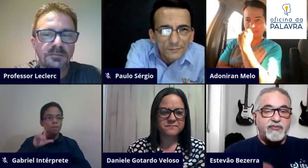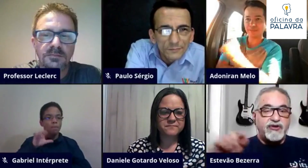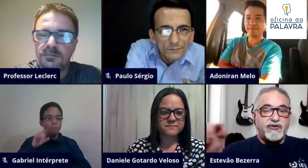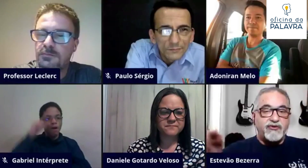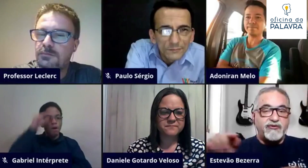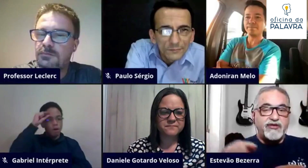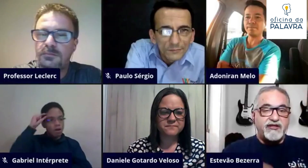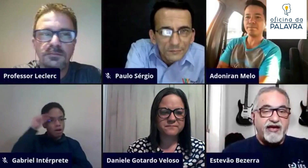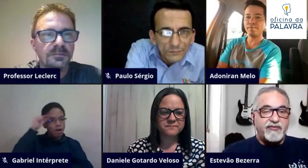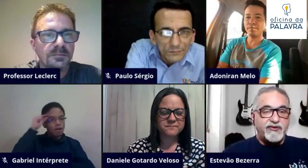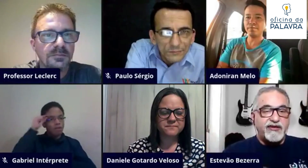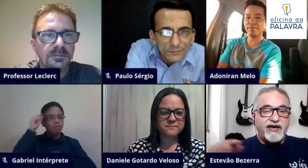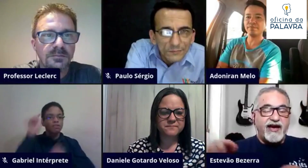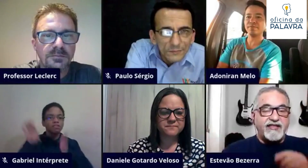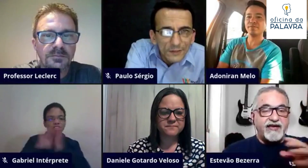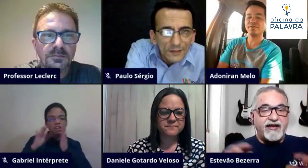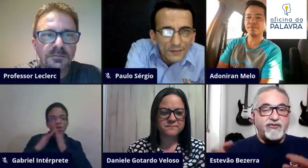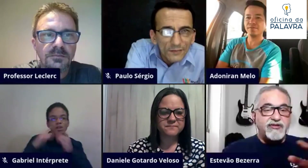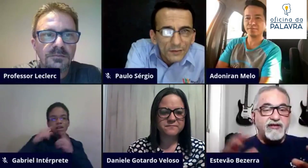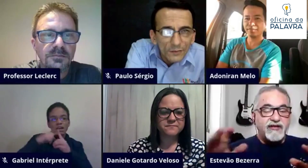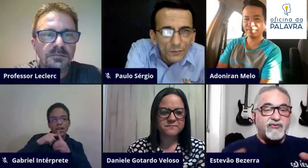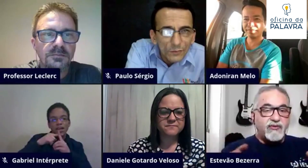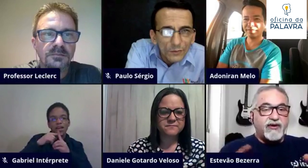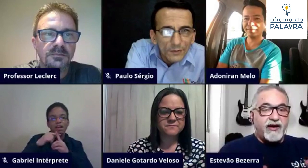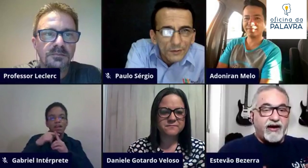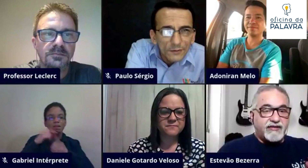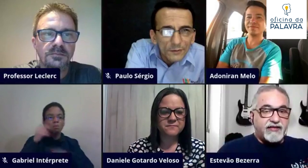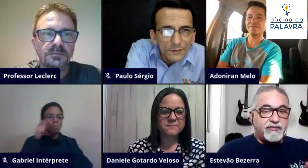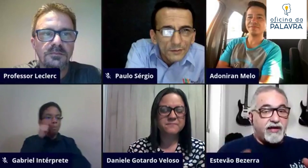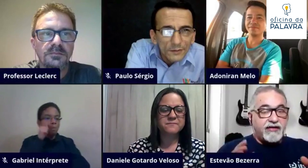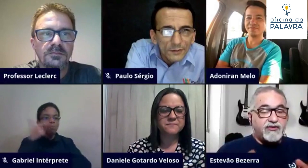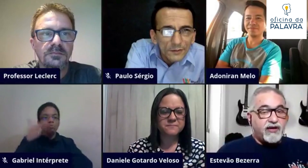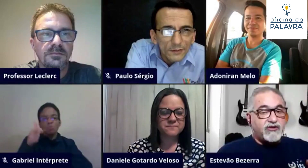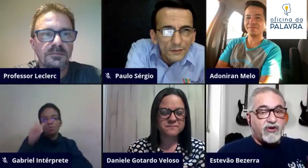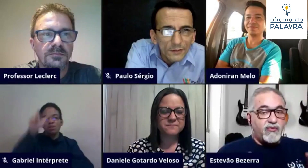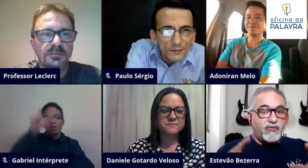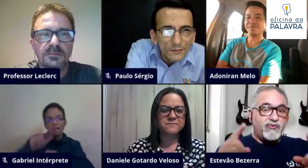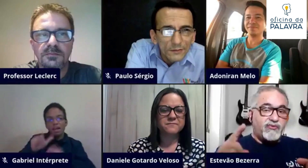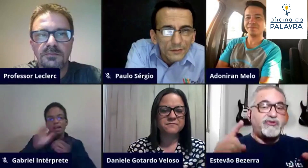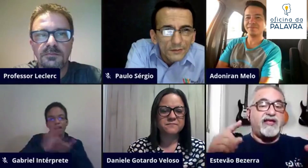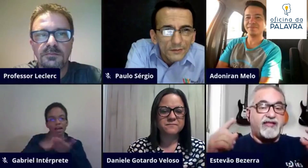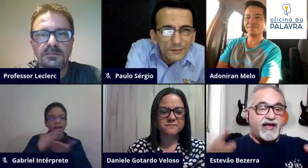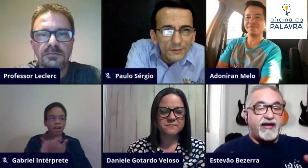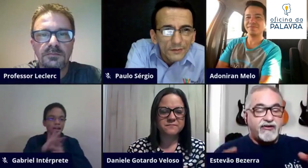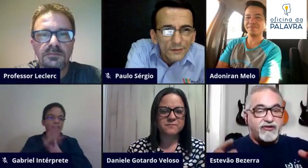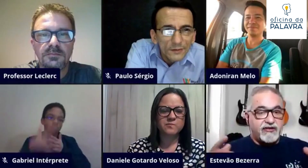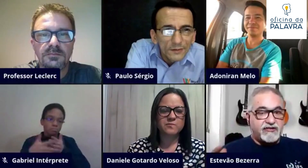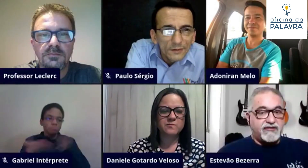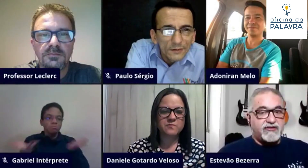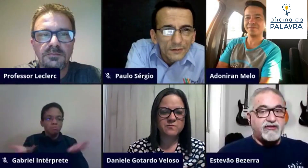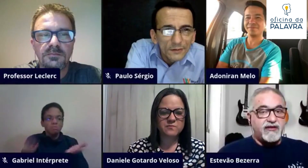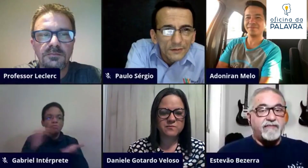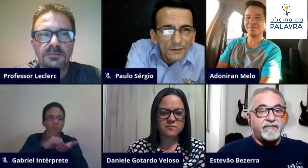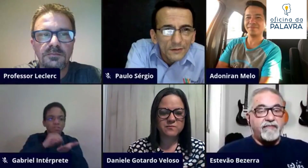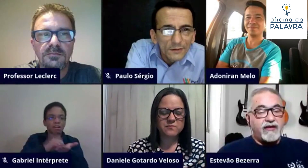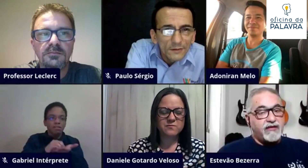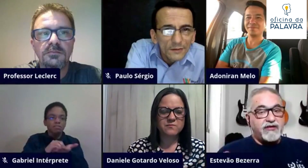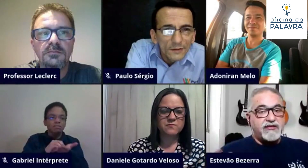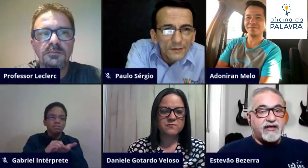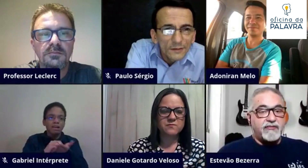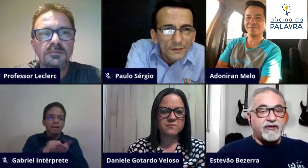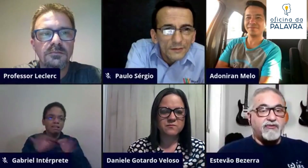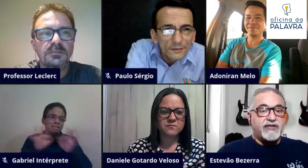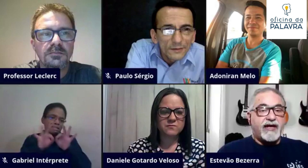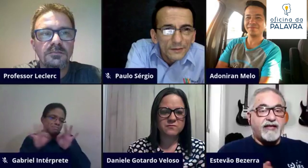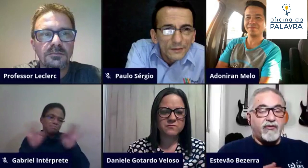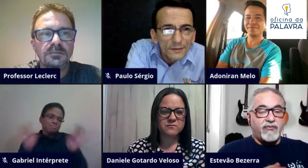tinha intérprete, até que ele conseguiu assimilar. Isso é só um dos detalhes que existe, né? E a